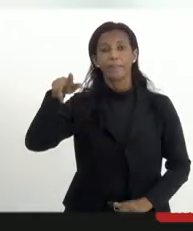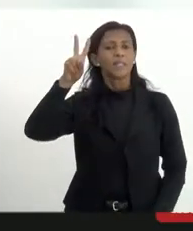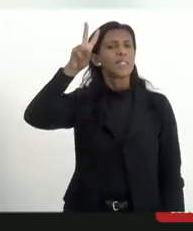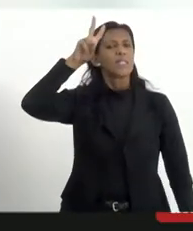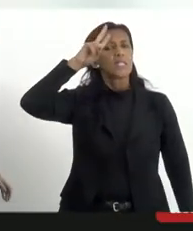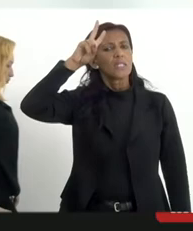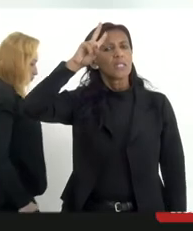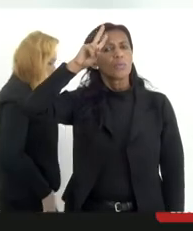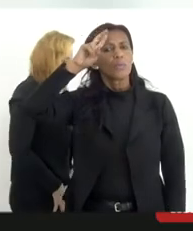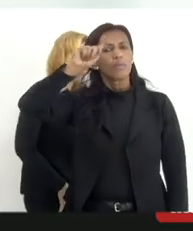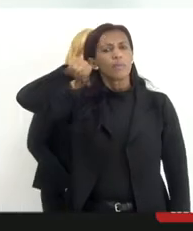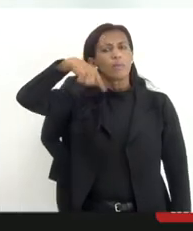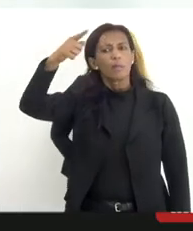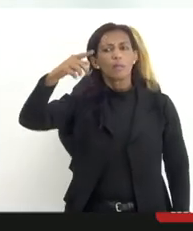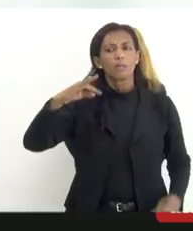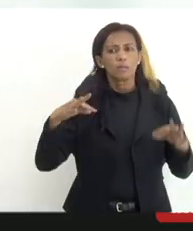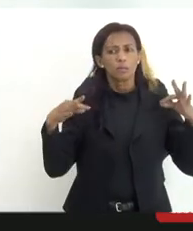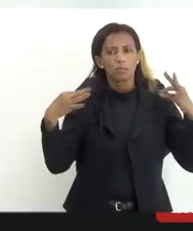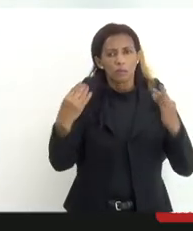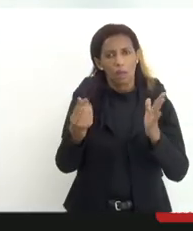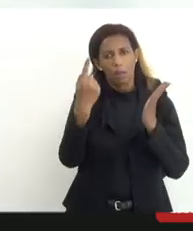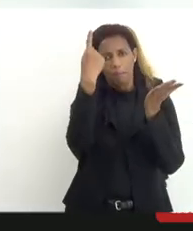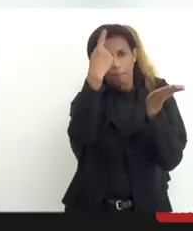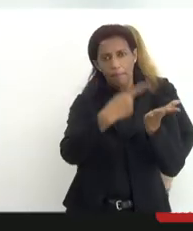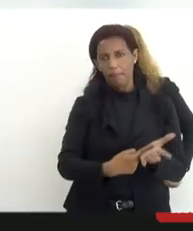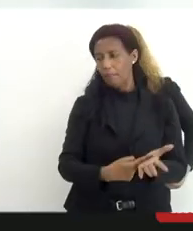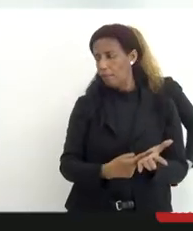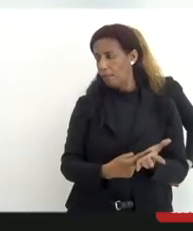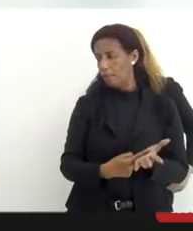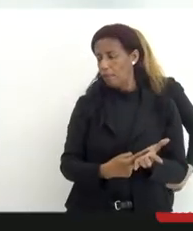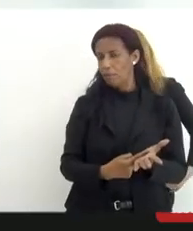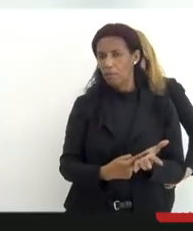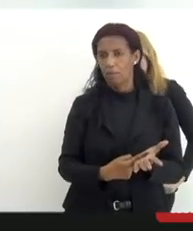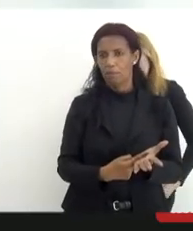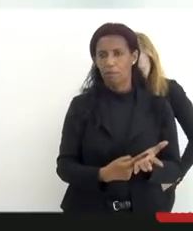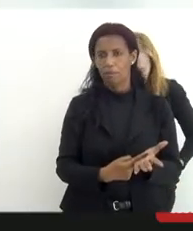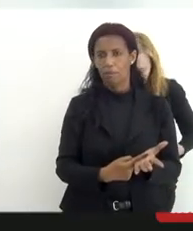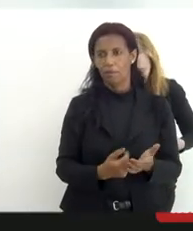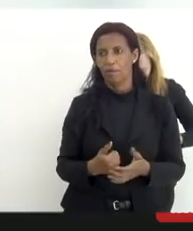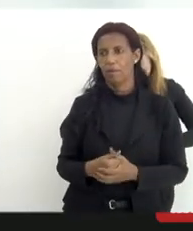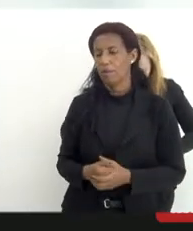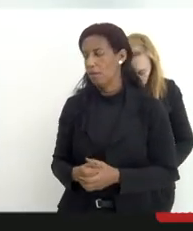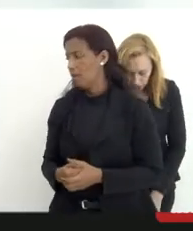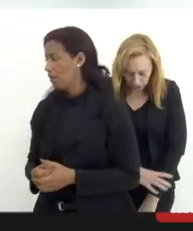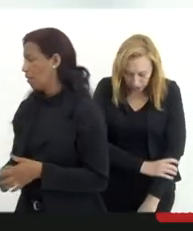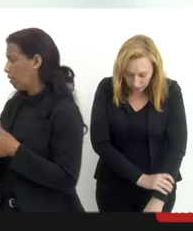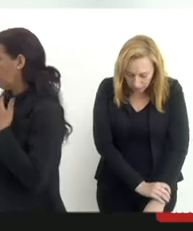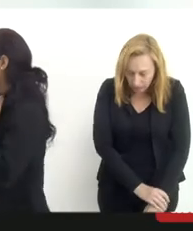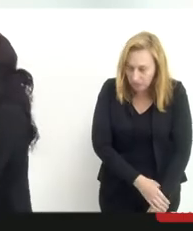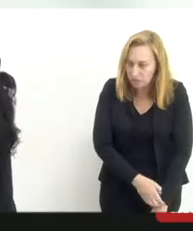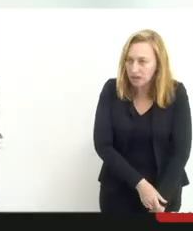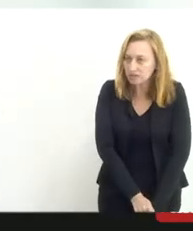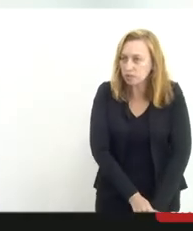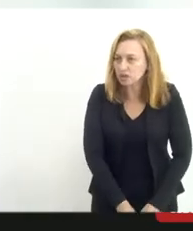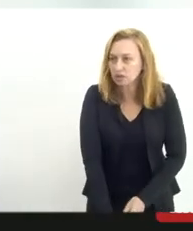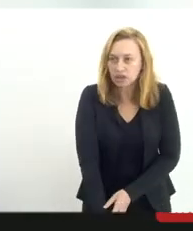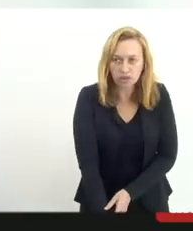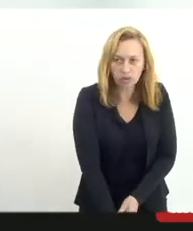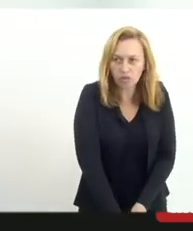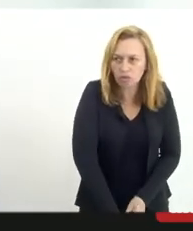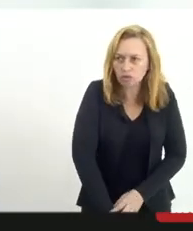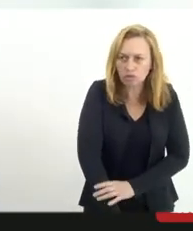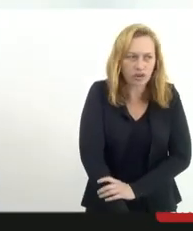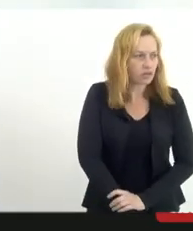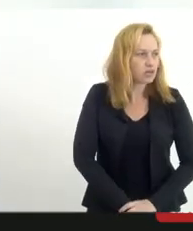Segunda-feira que vem, todo mundo estava agendado para as 10 horas ter outra reunião de CPI. Se